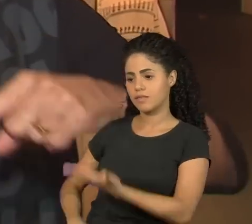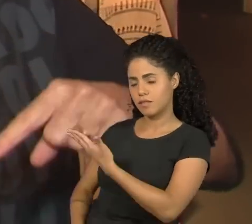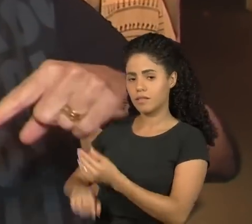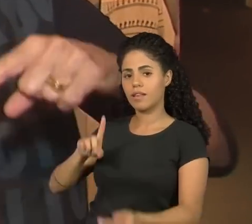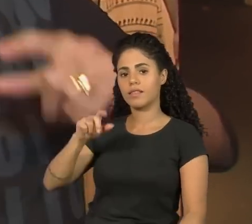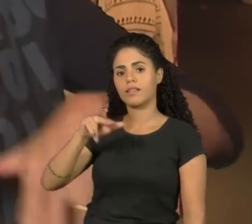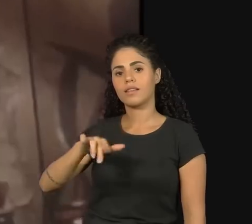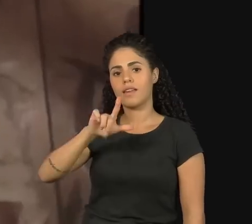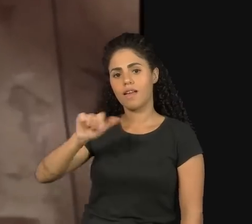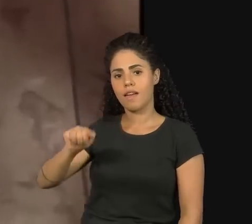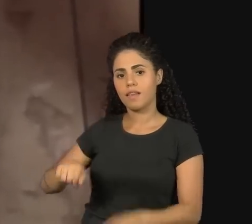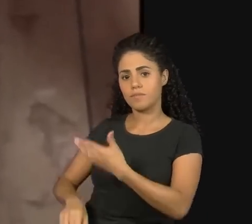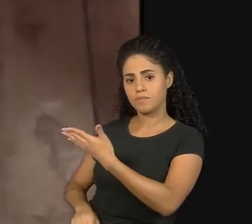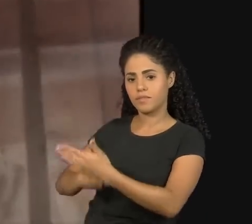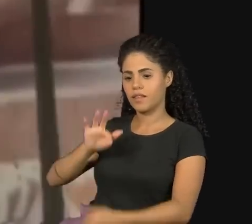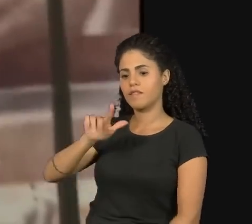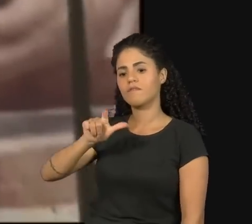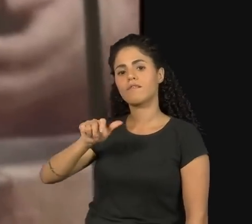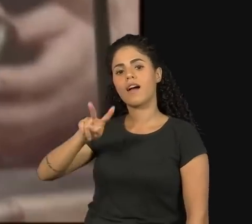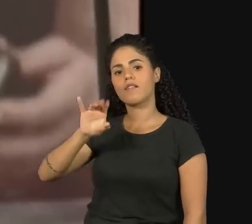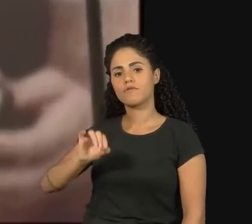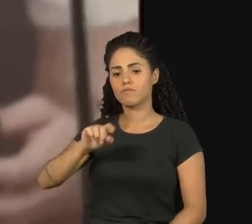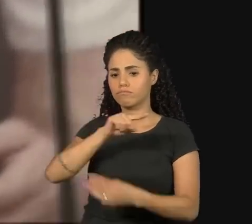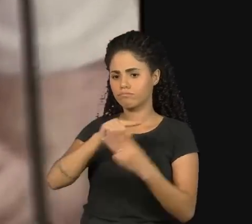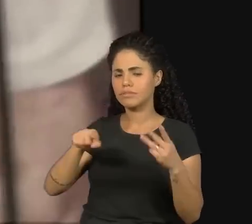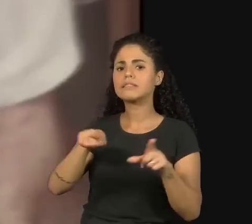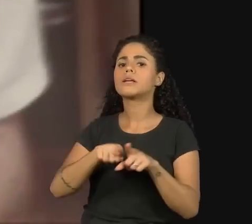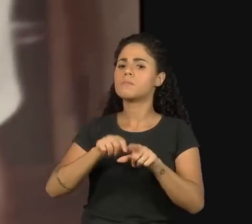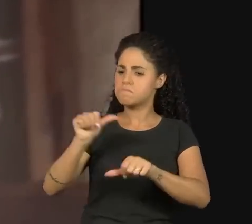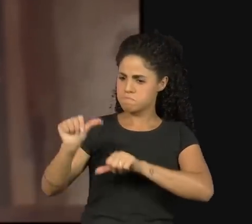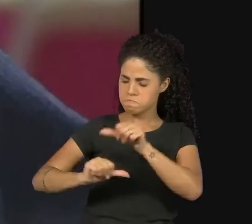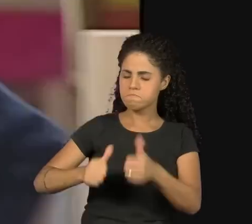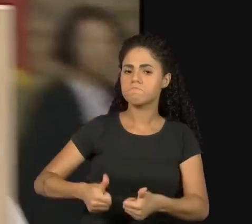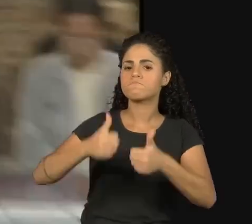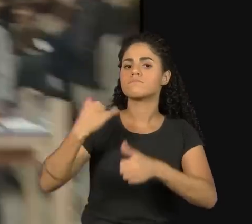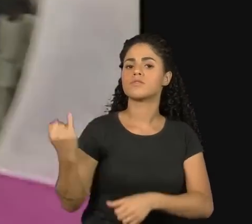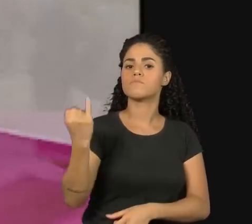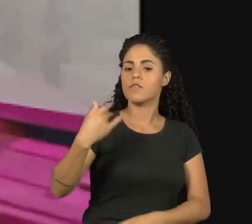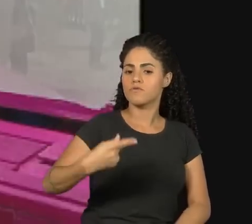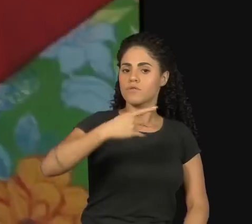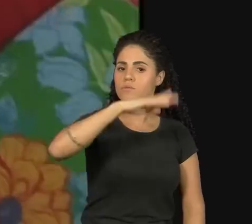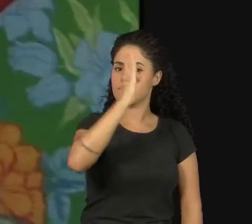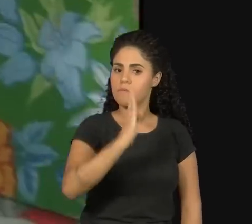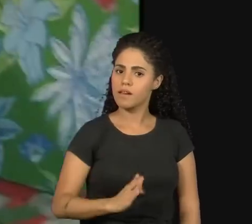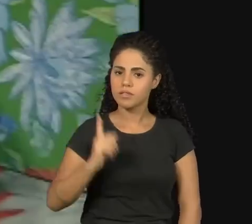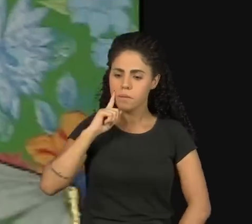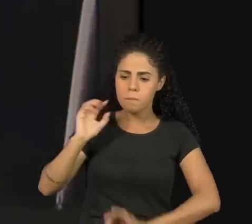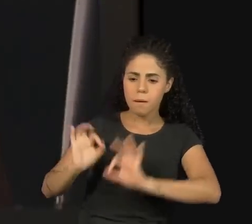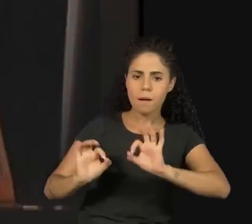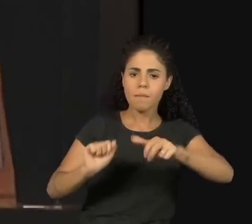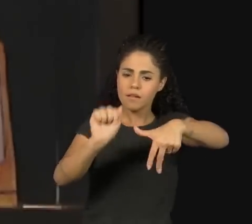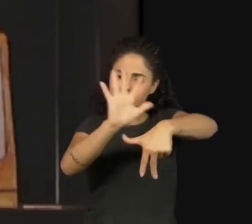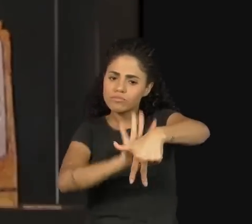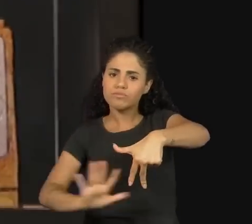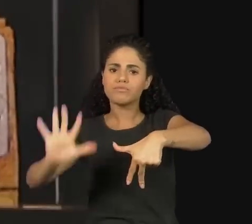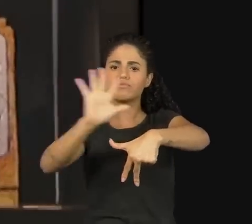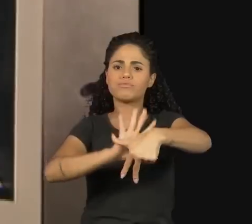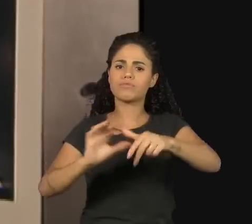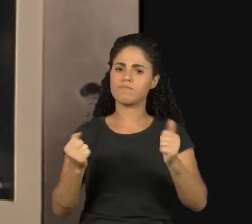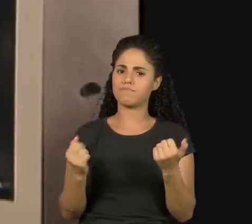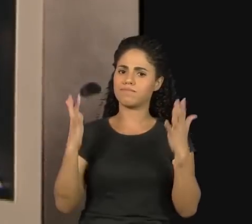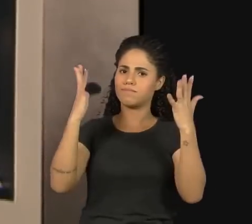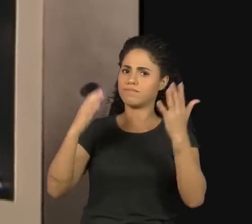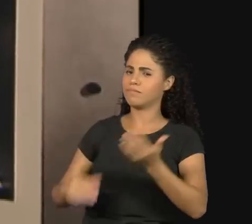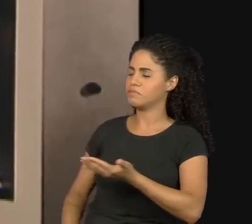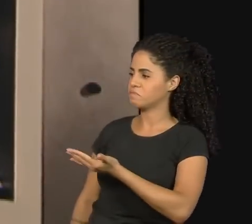Daniela Thomas e Flávio Império elevaram a importância da plasticidade cenográfica dos espetáculos.